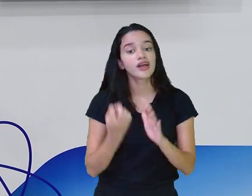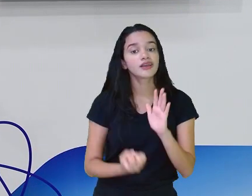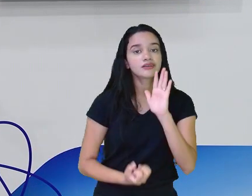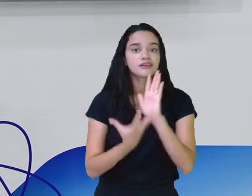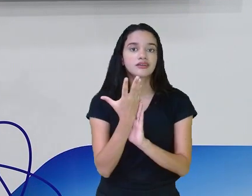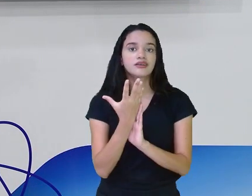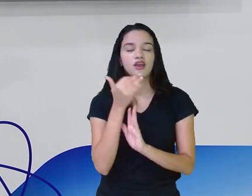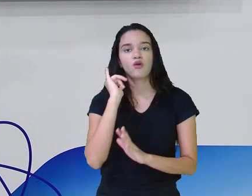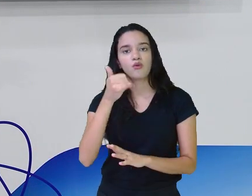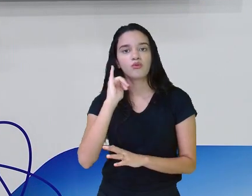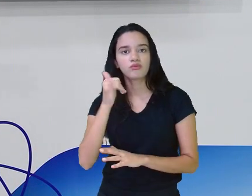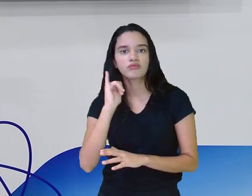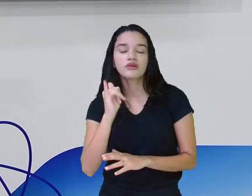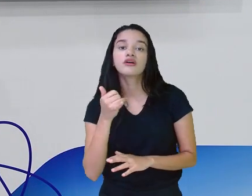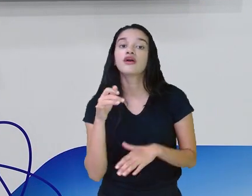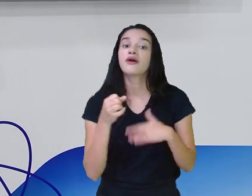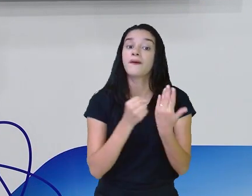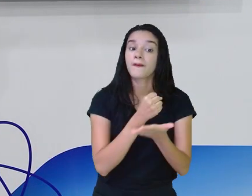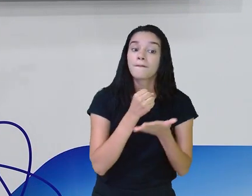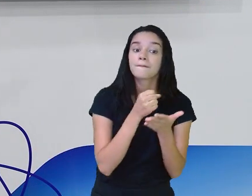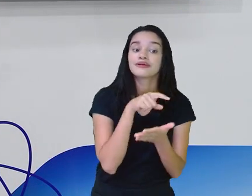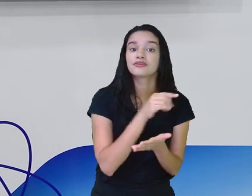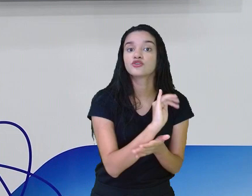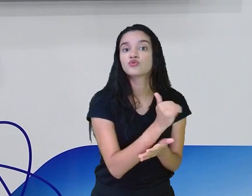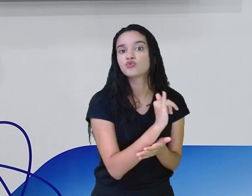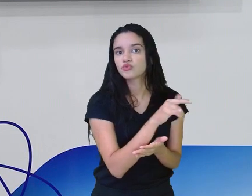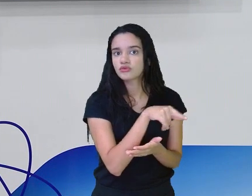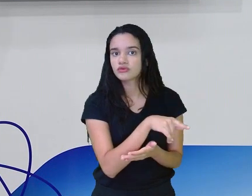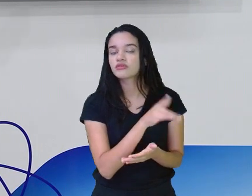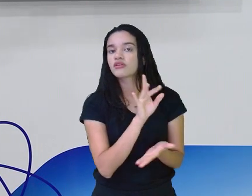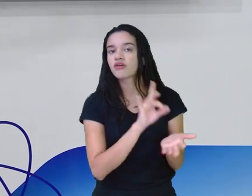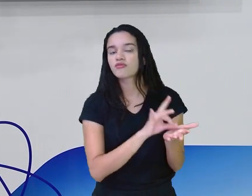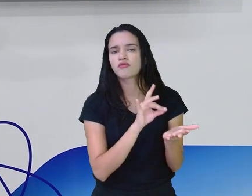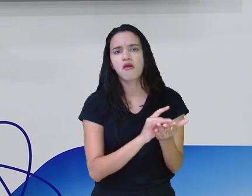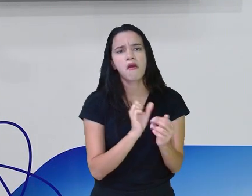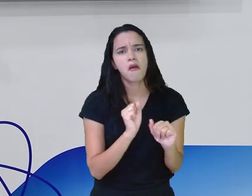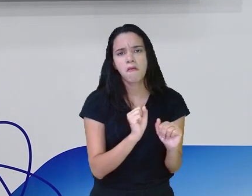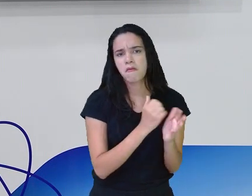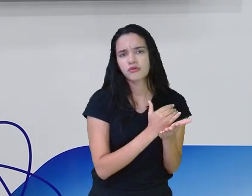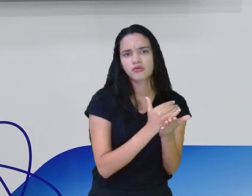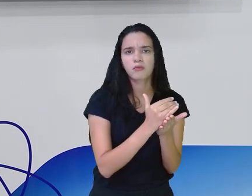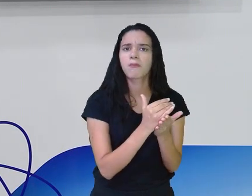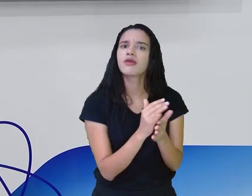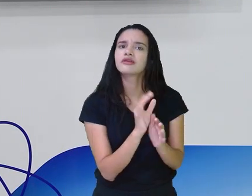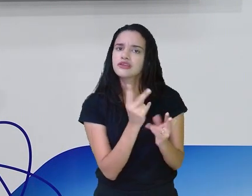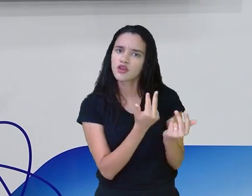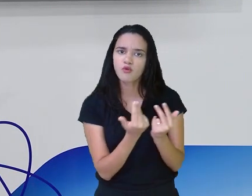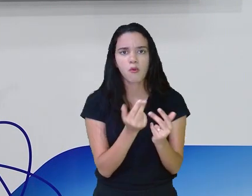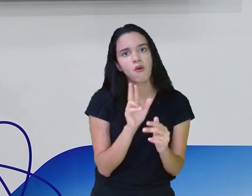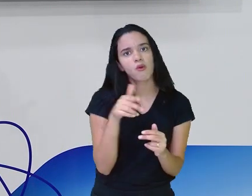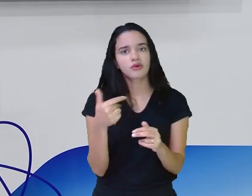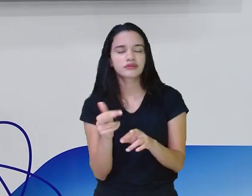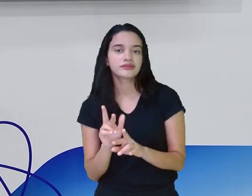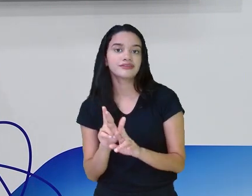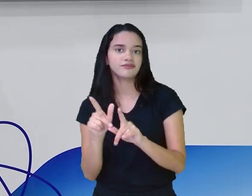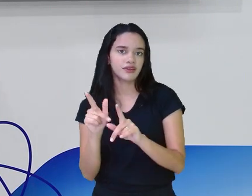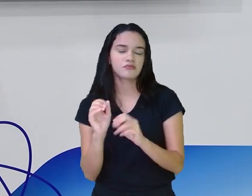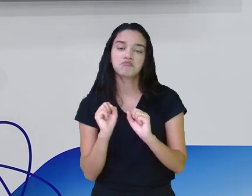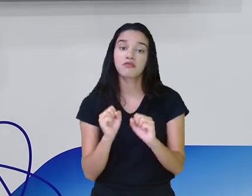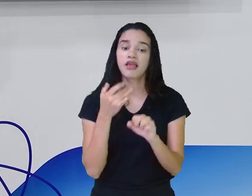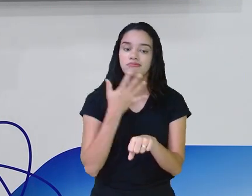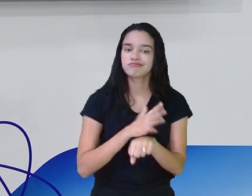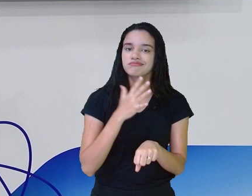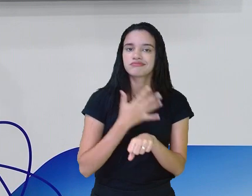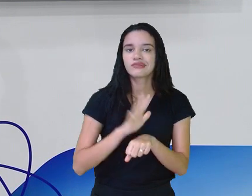criar um conto com base naquele, mas do teu jeito. O início pode ser igual, pode ser diferente. Então vamos a exercitar esse